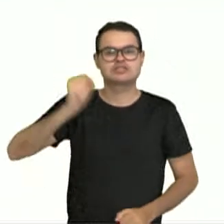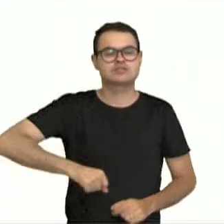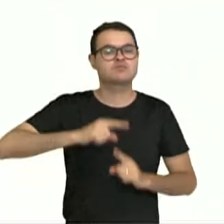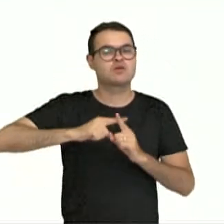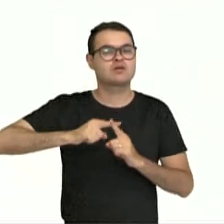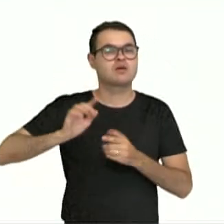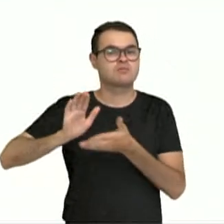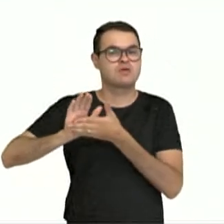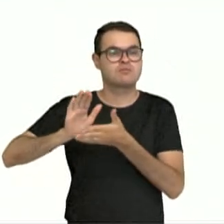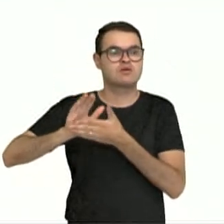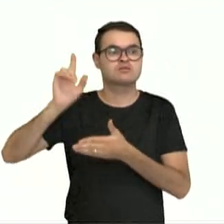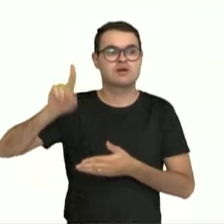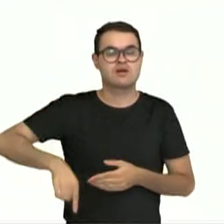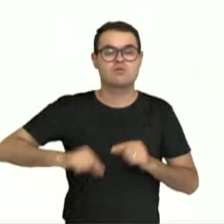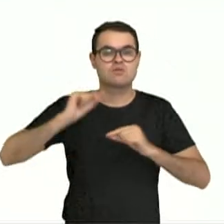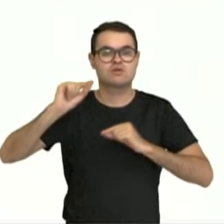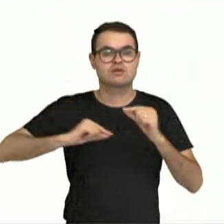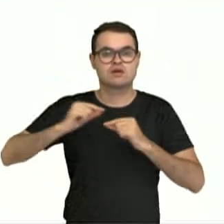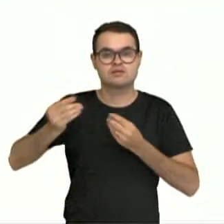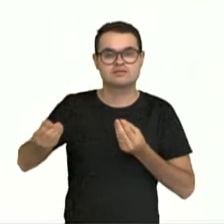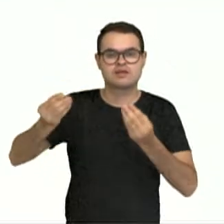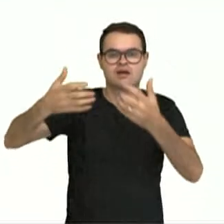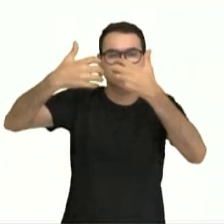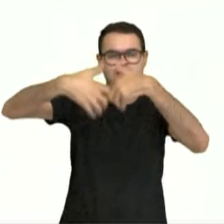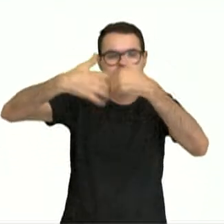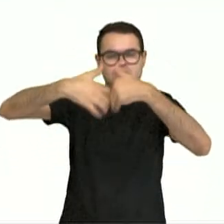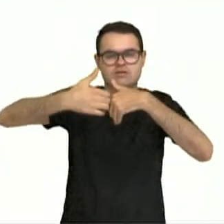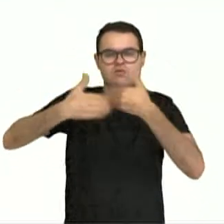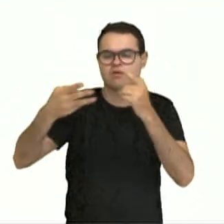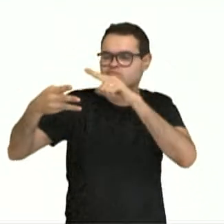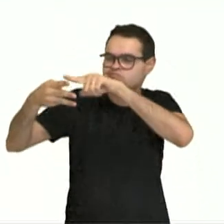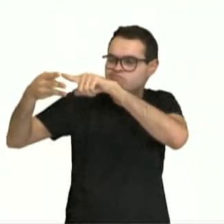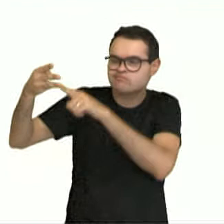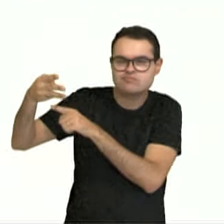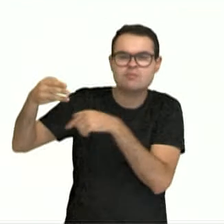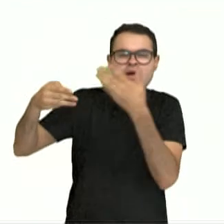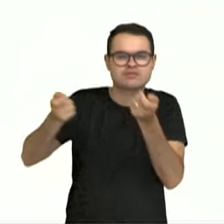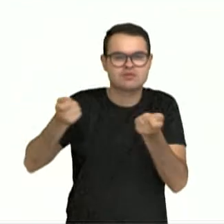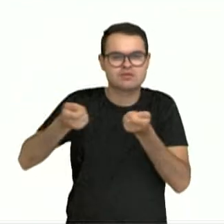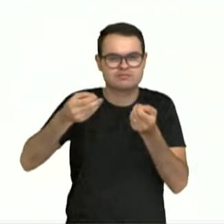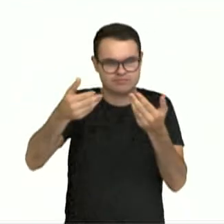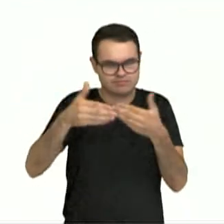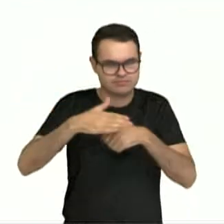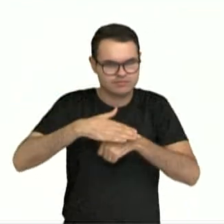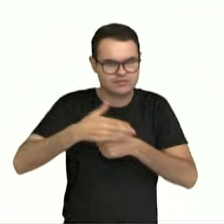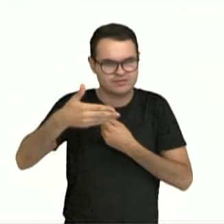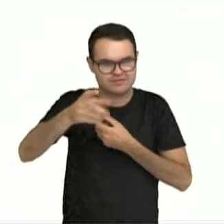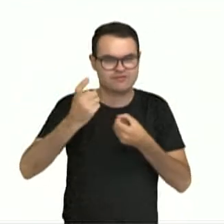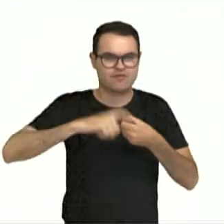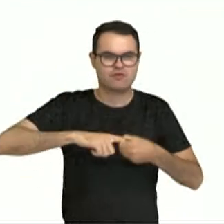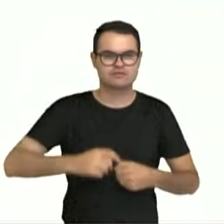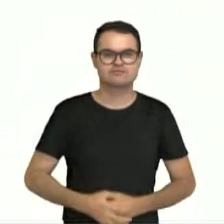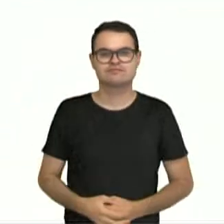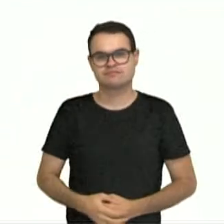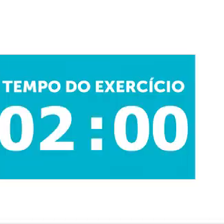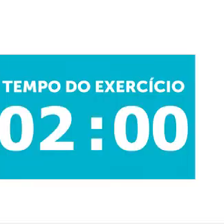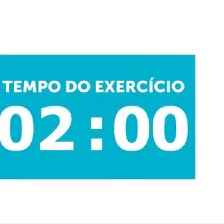nossa aqui é o quê? É trazer o raciocínio. Qual é a compra mais econômica? Um tempo e a gente já volta.